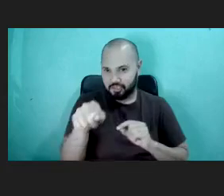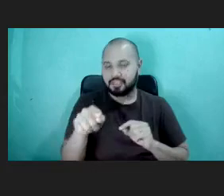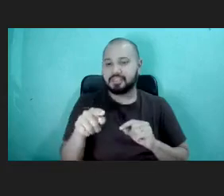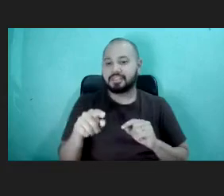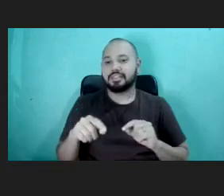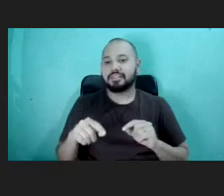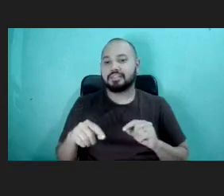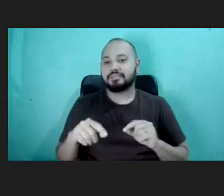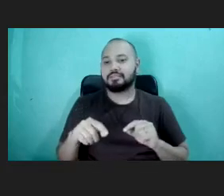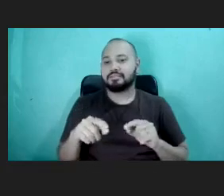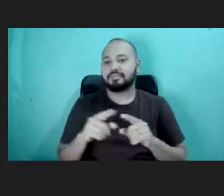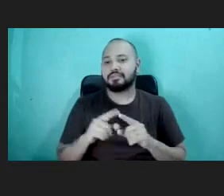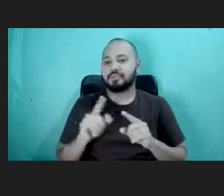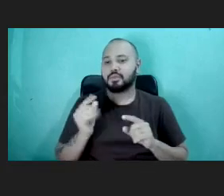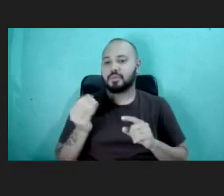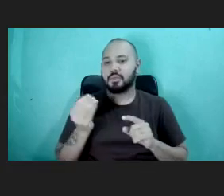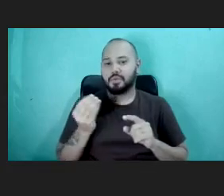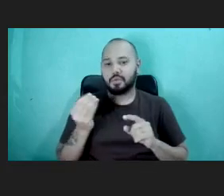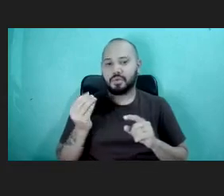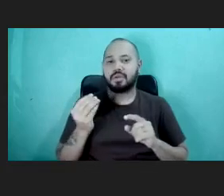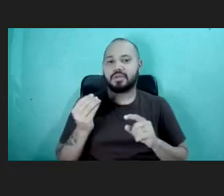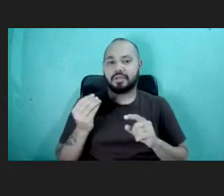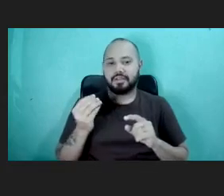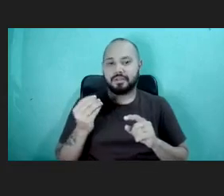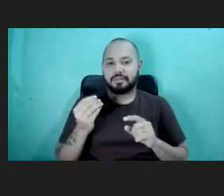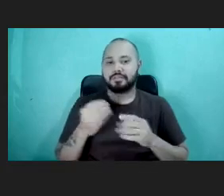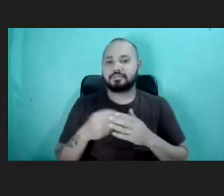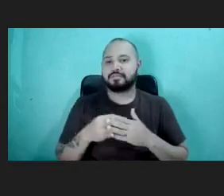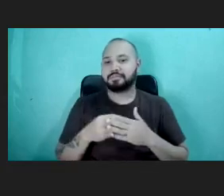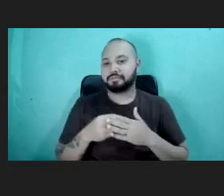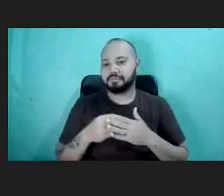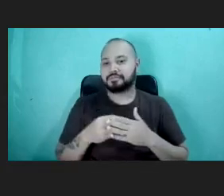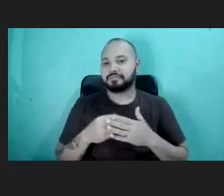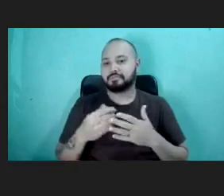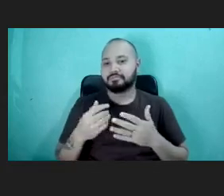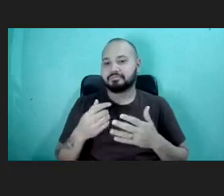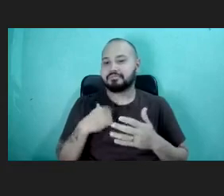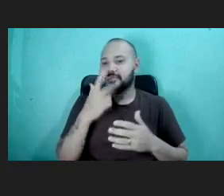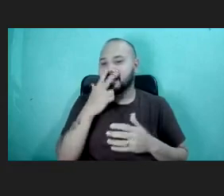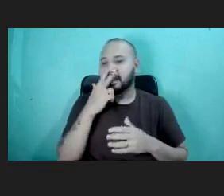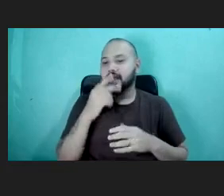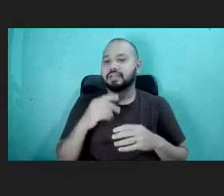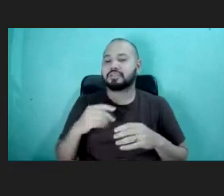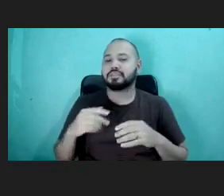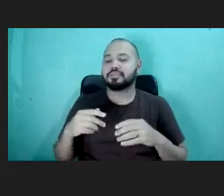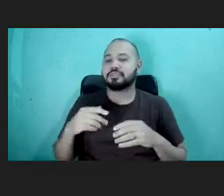os dizeres insurgir contra a norma, porque eu acho que é